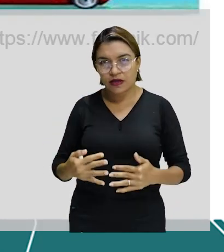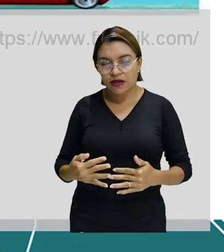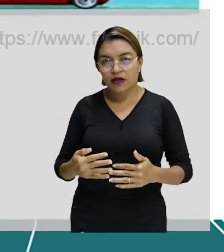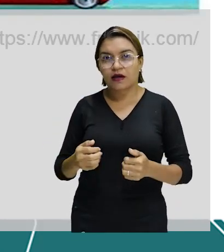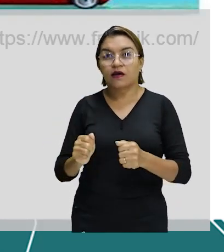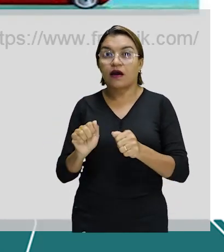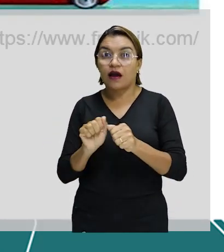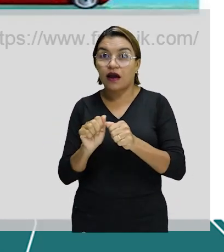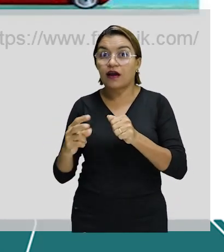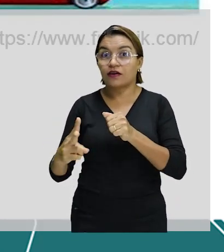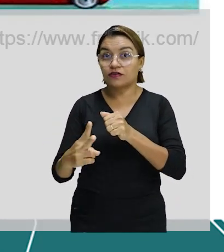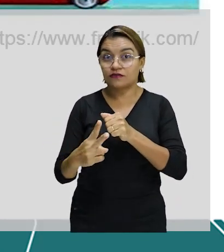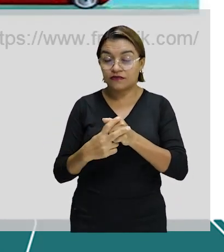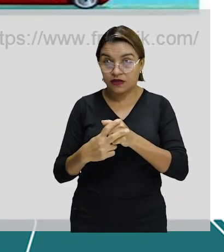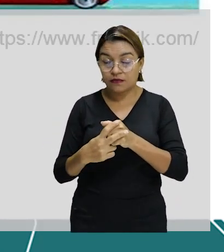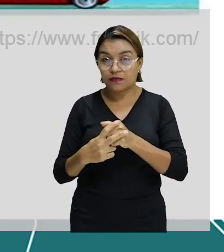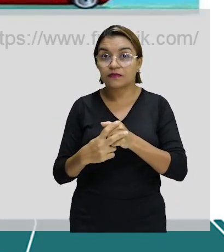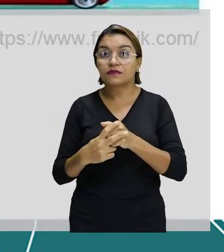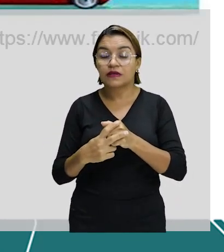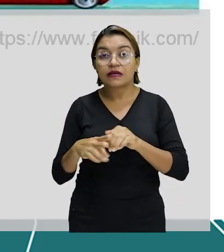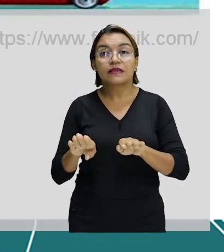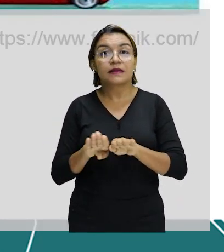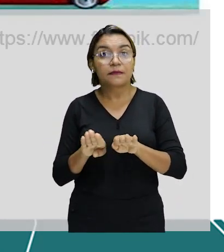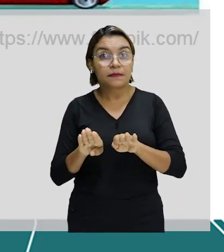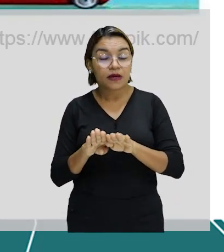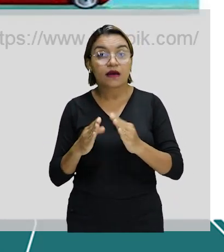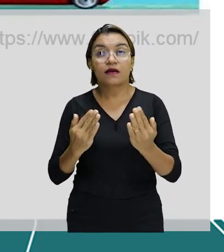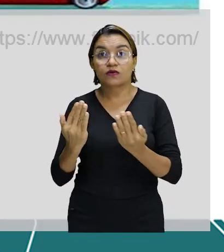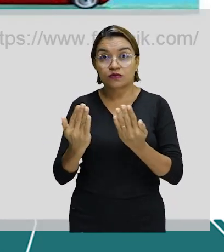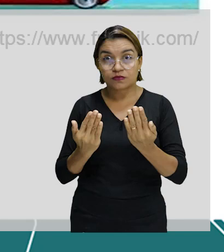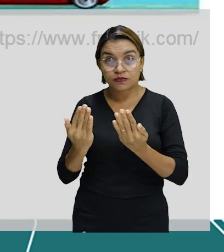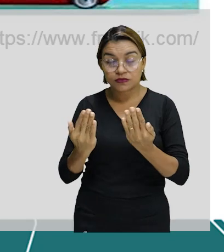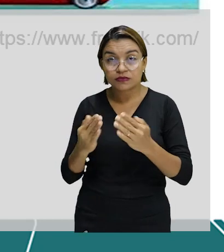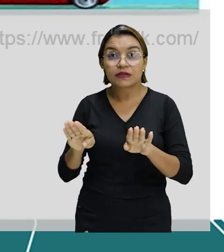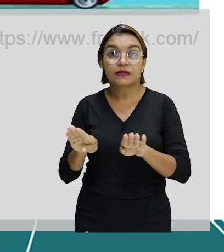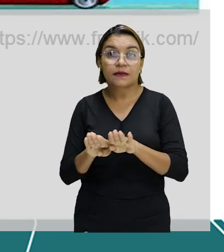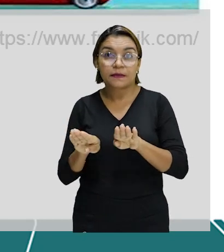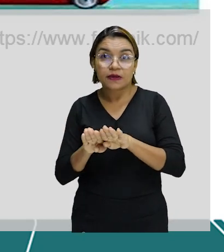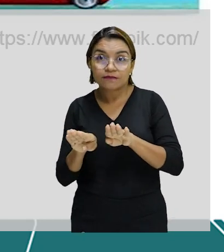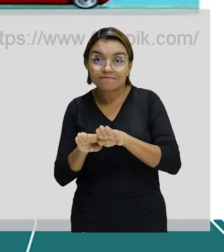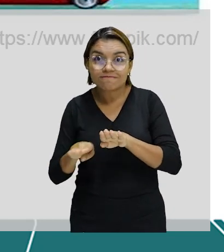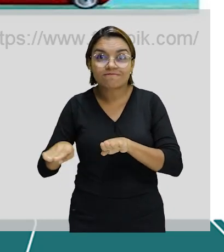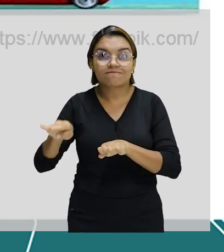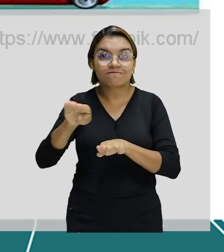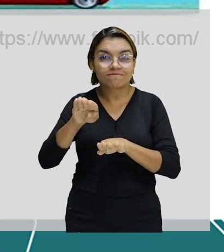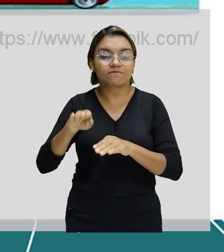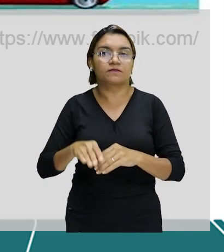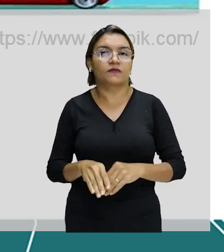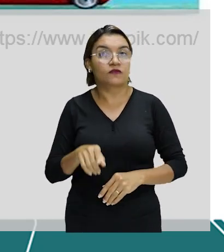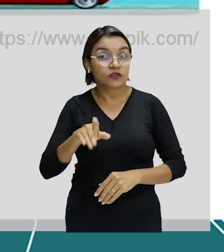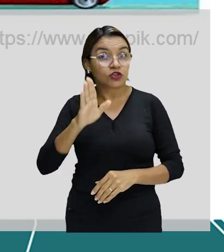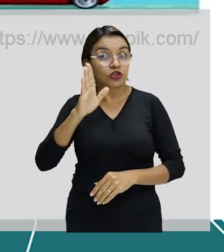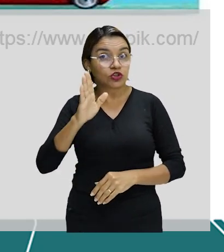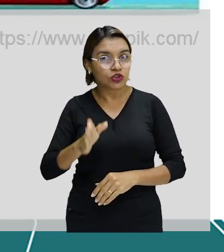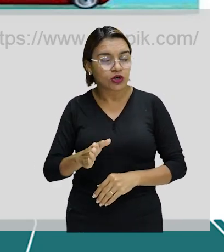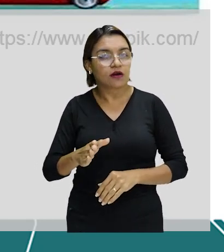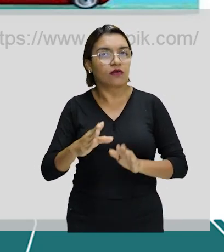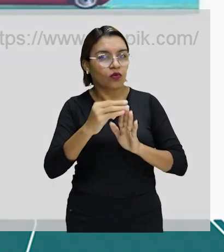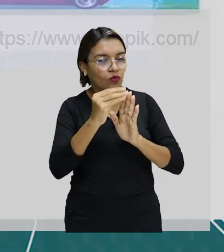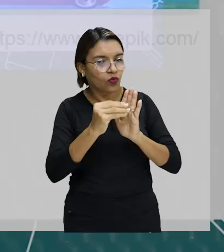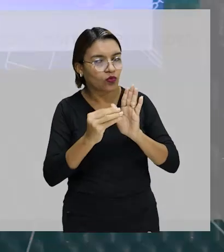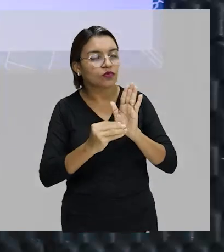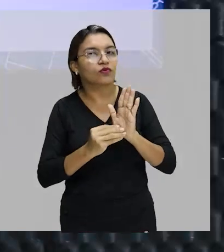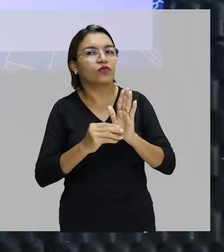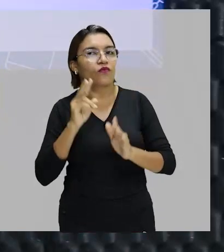e considerando os graus de comparativo e superlativo. Provavelmente você já viu esse conteúdo